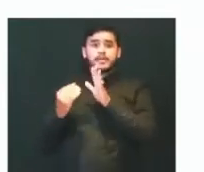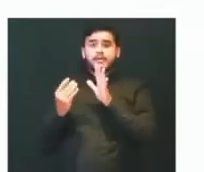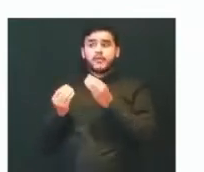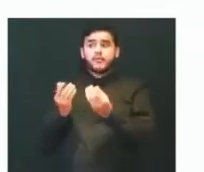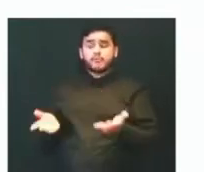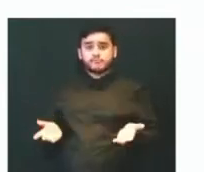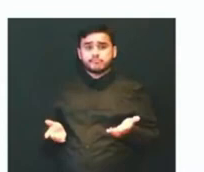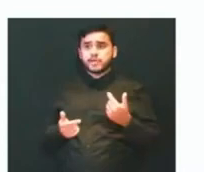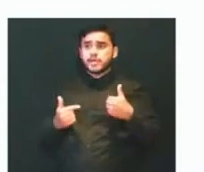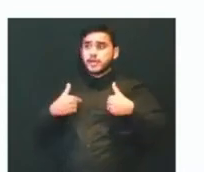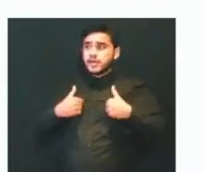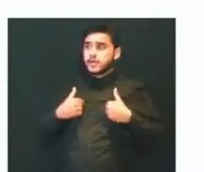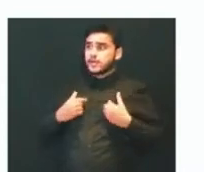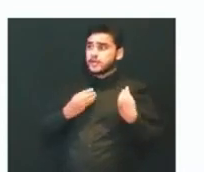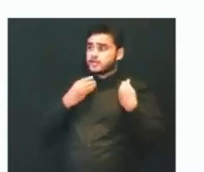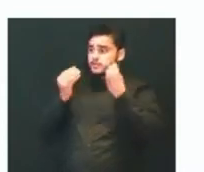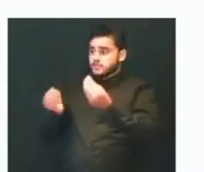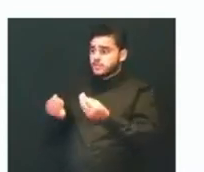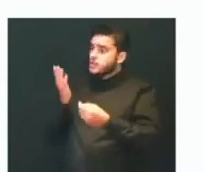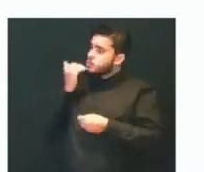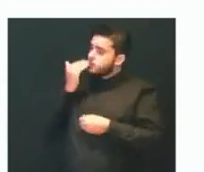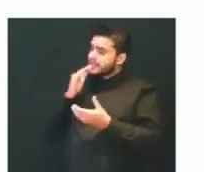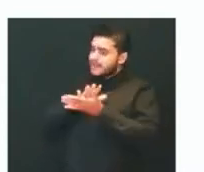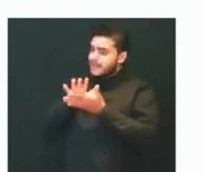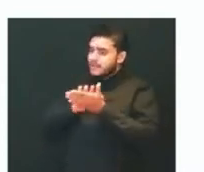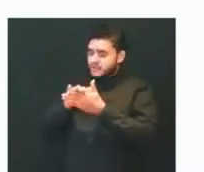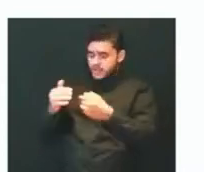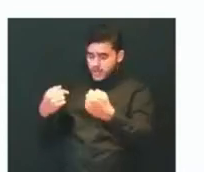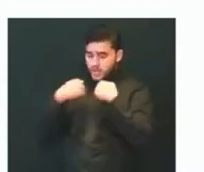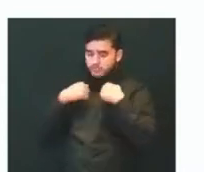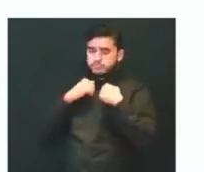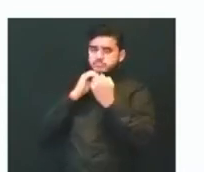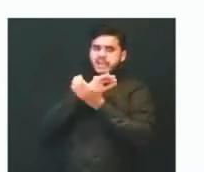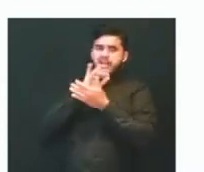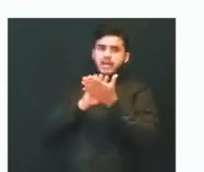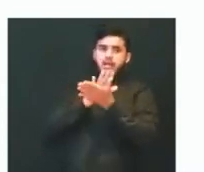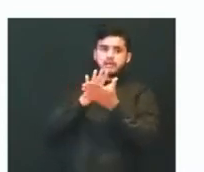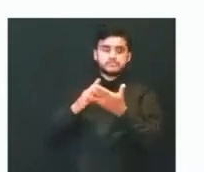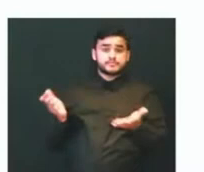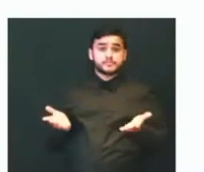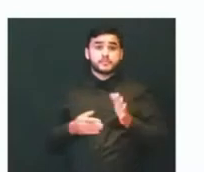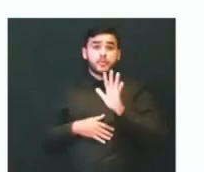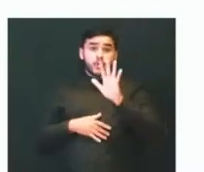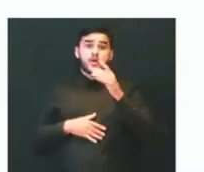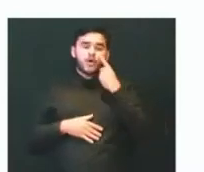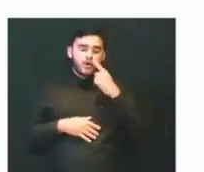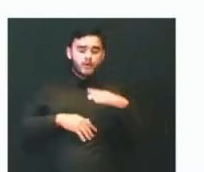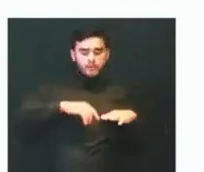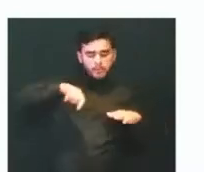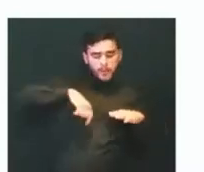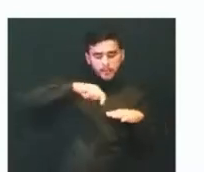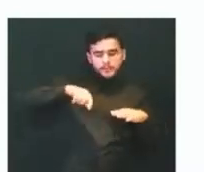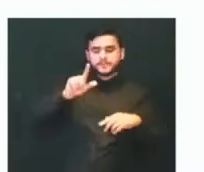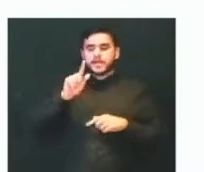ele coma se nem você está dando o exemplo, né? Eu gosto muito de trabalhar com gastronomia também nessa parte dos